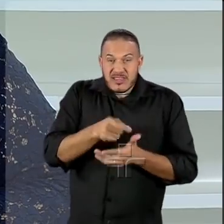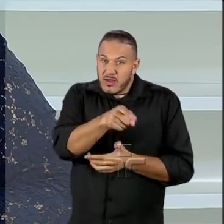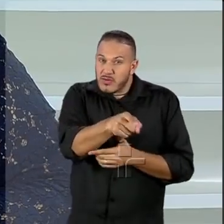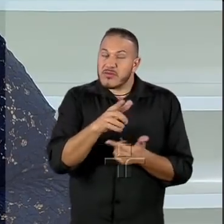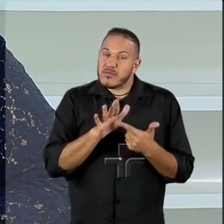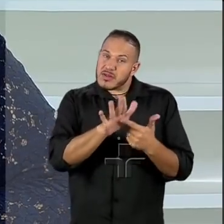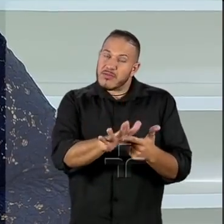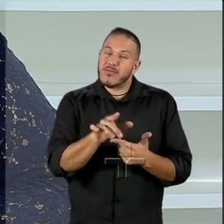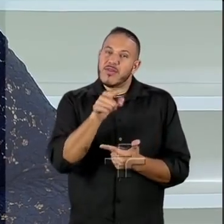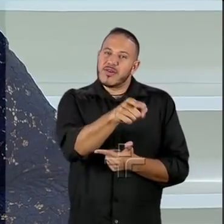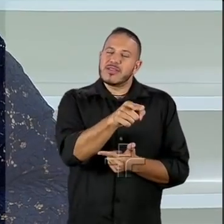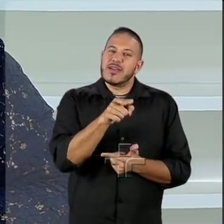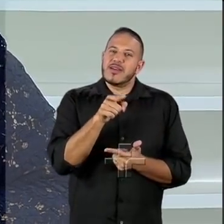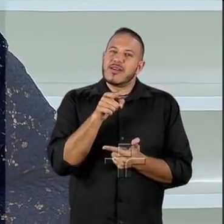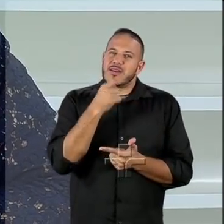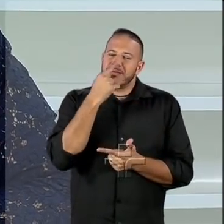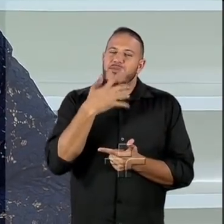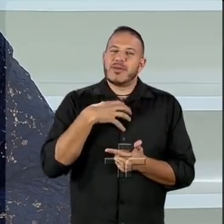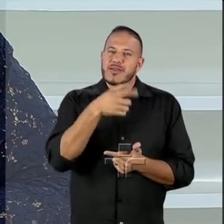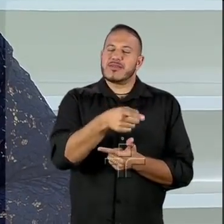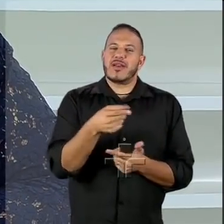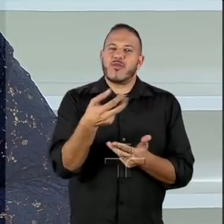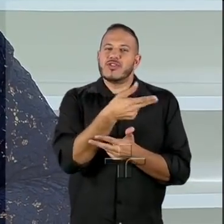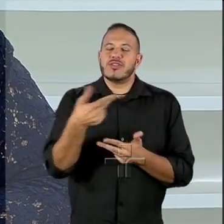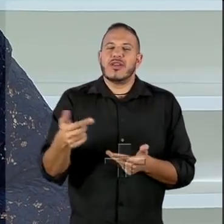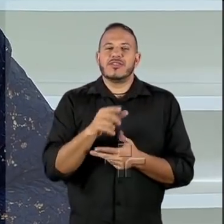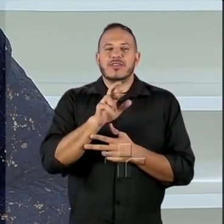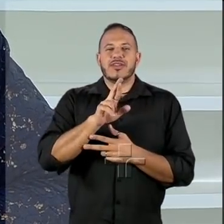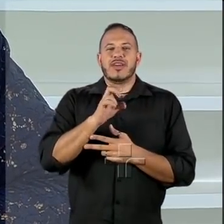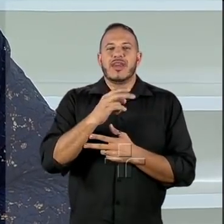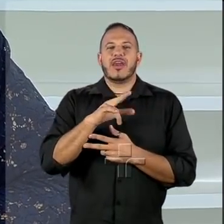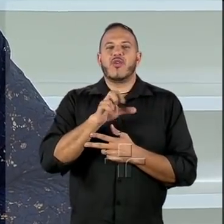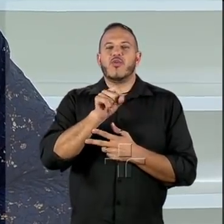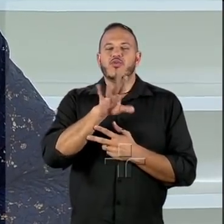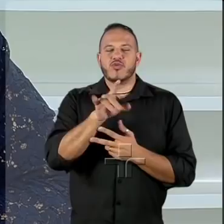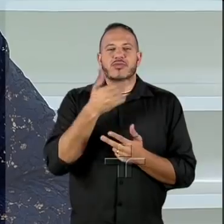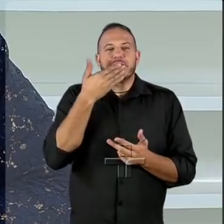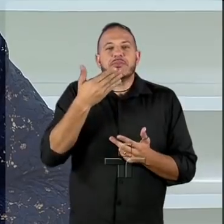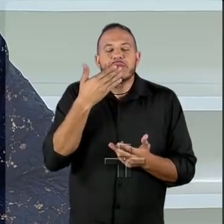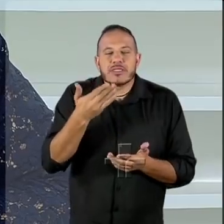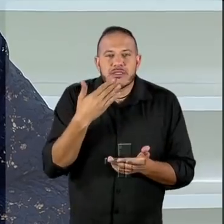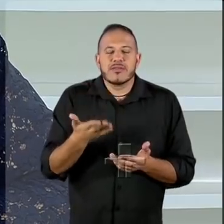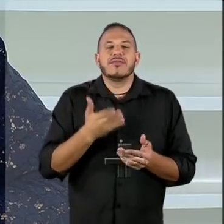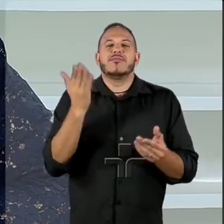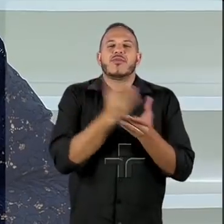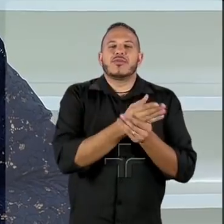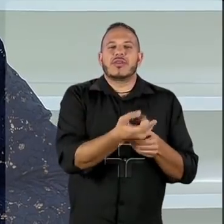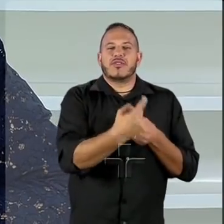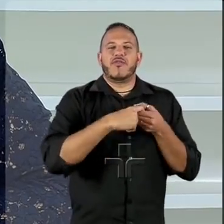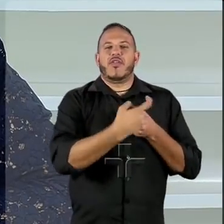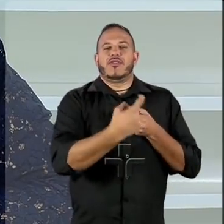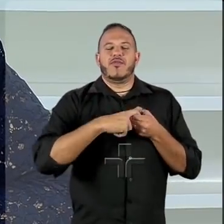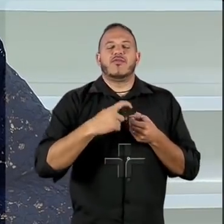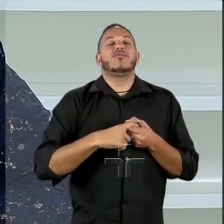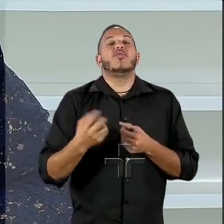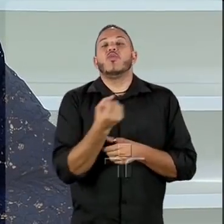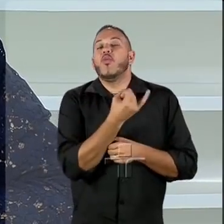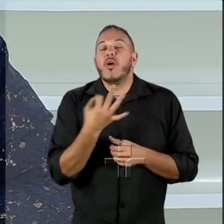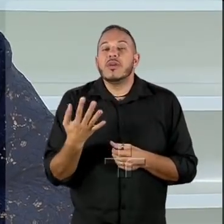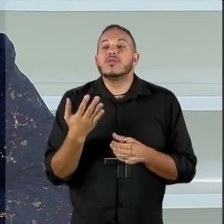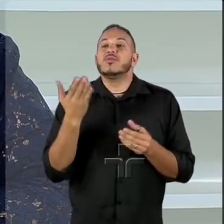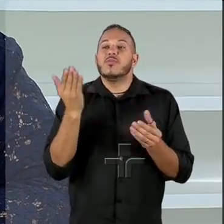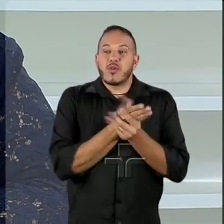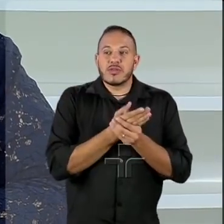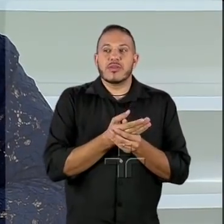a essa enxurrada de recursos. Quantos habeas corpus já foram impetrados para